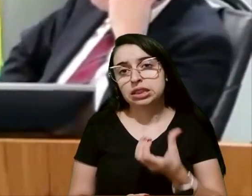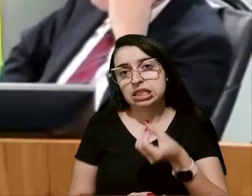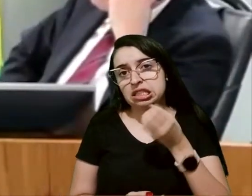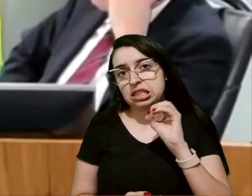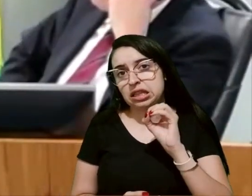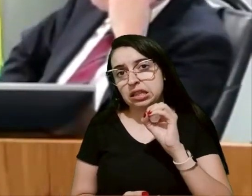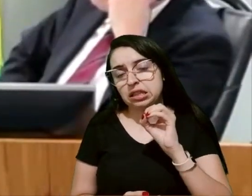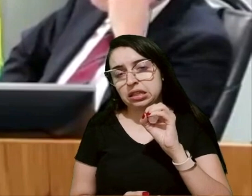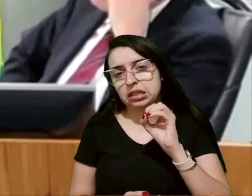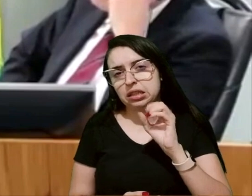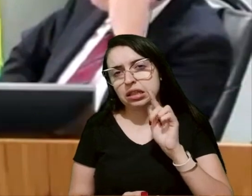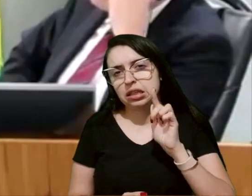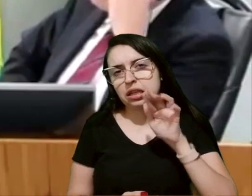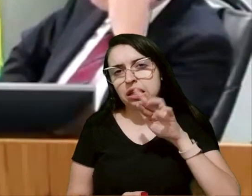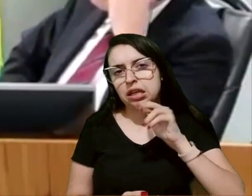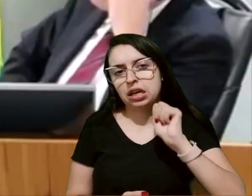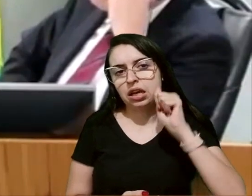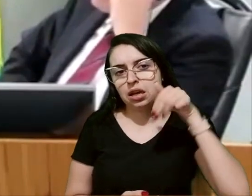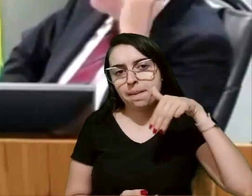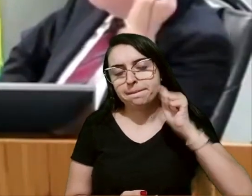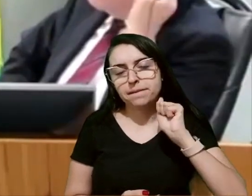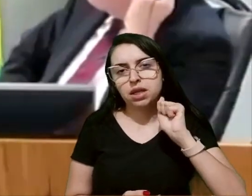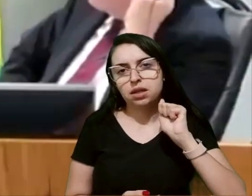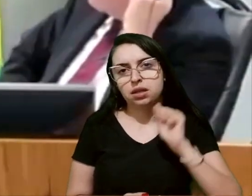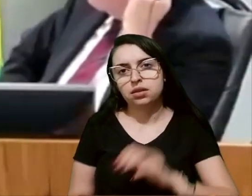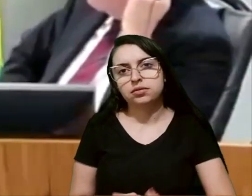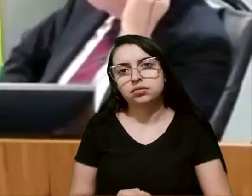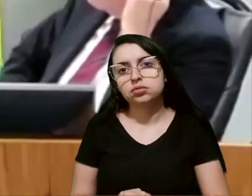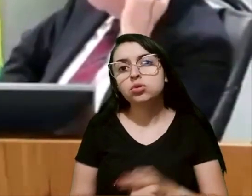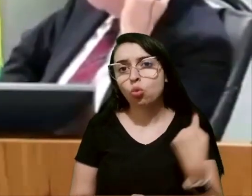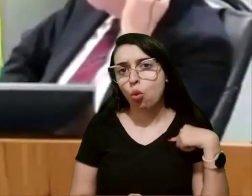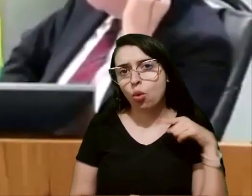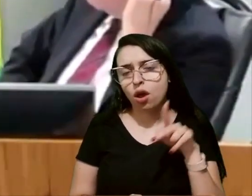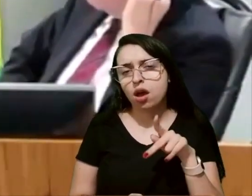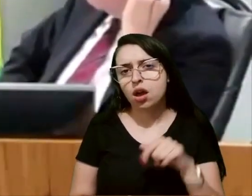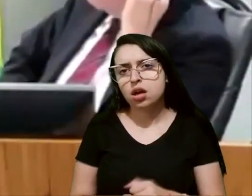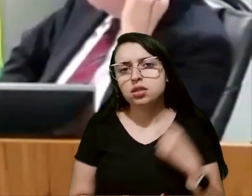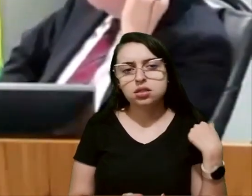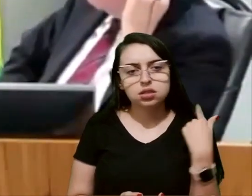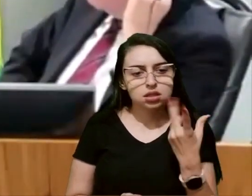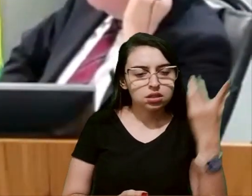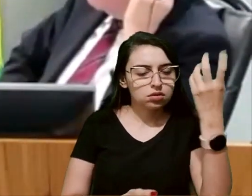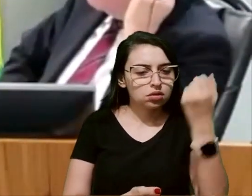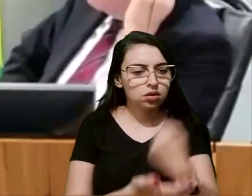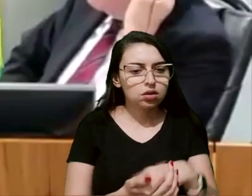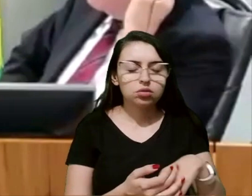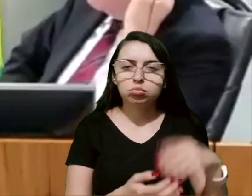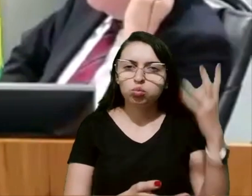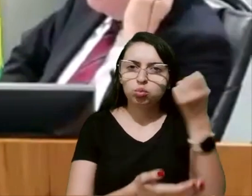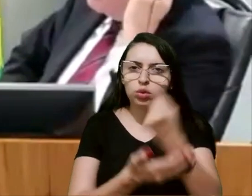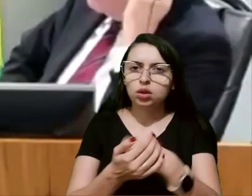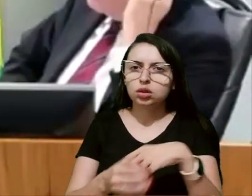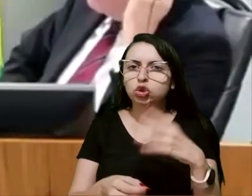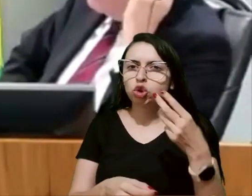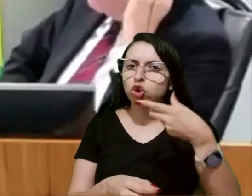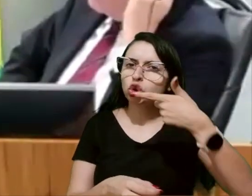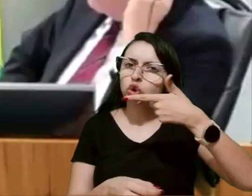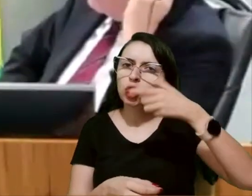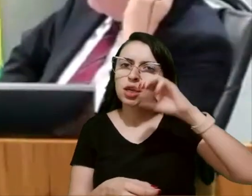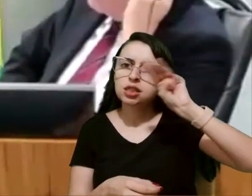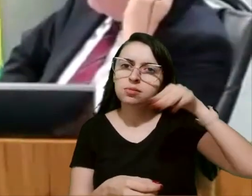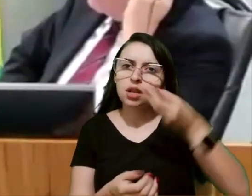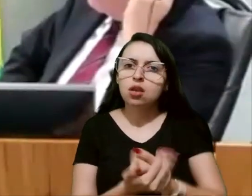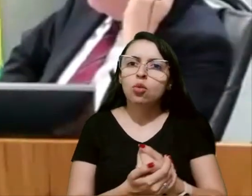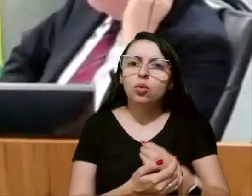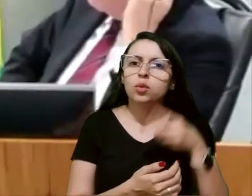demos a 60 gramas, só para o que nós fizemos ali foi, um levantamento de 2 milhões de